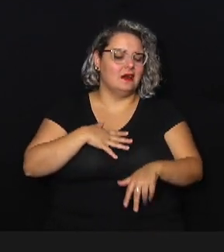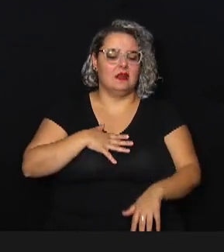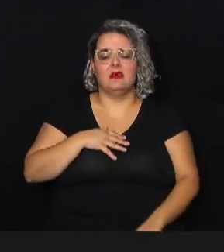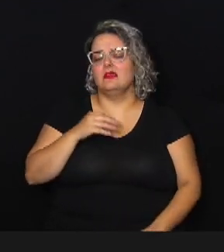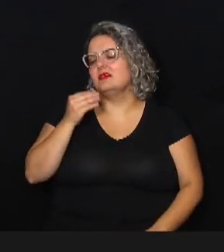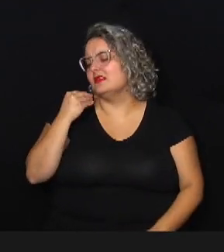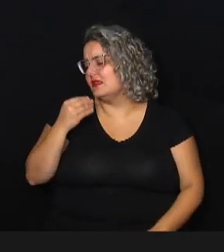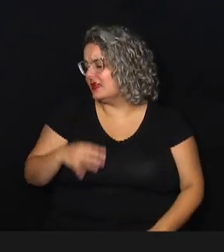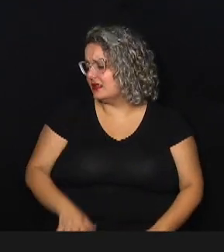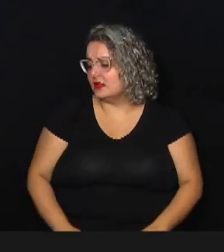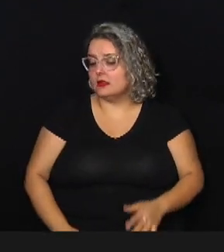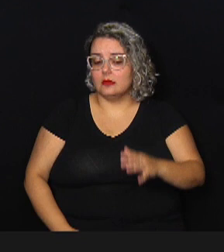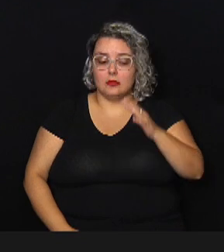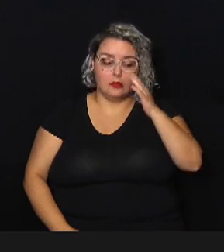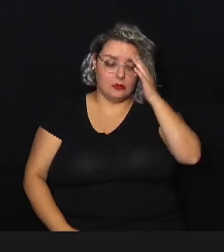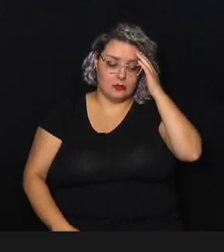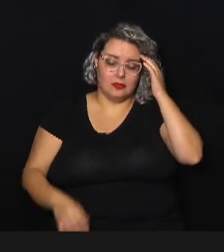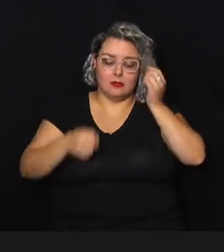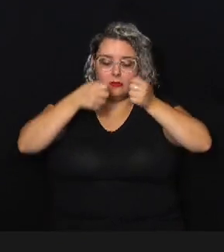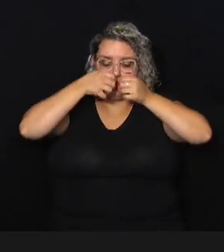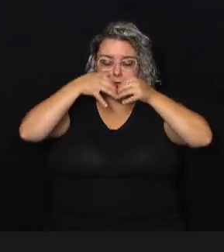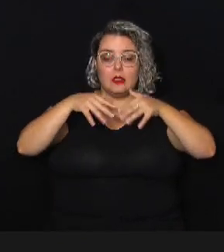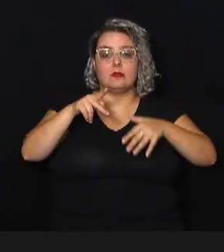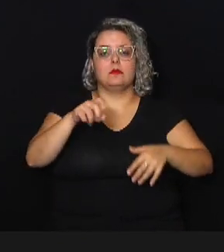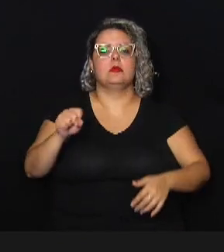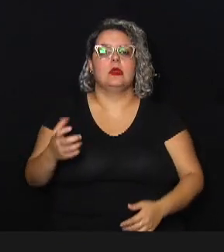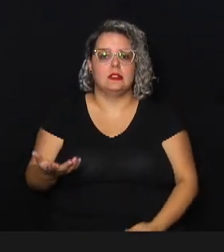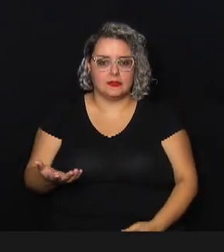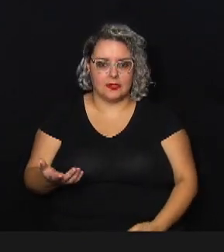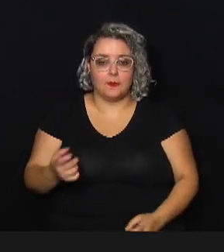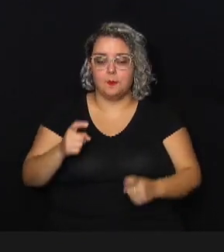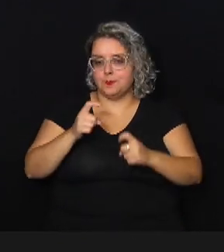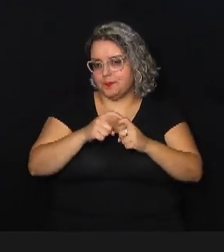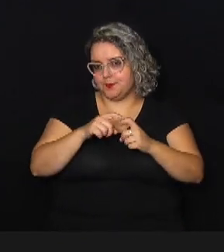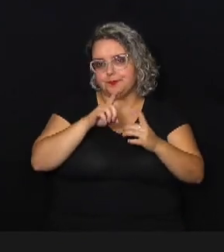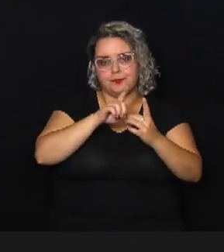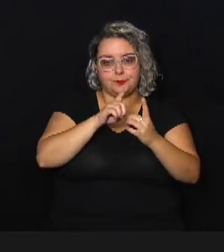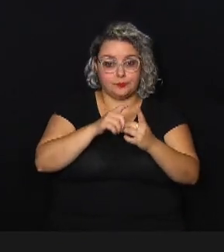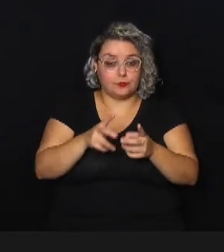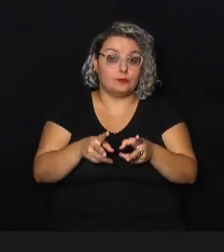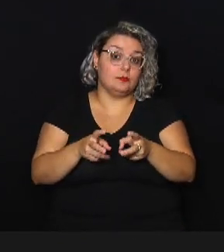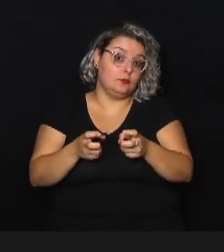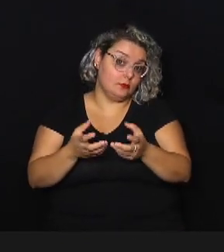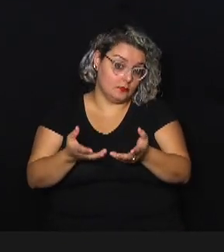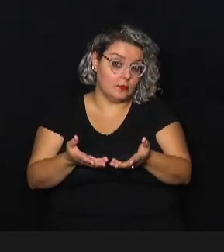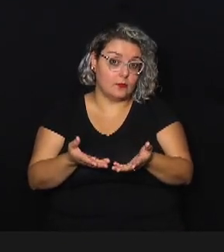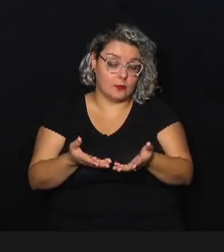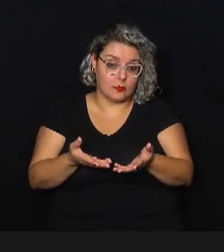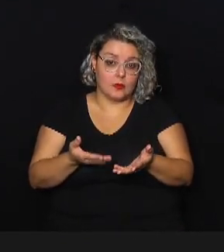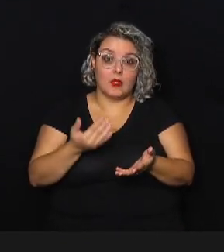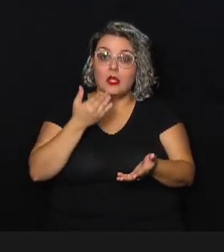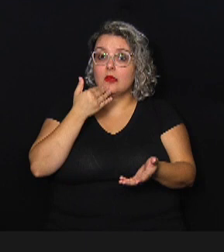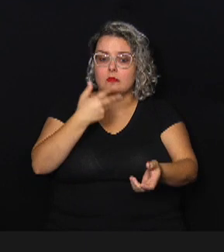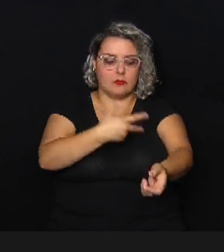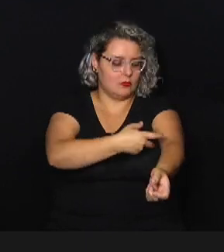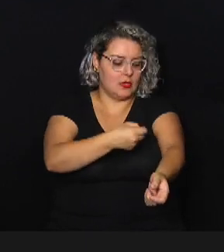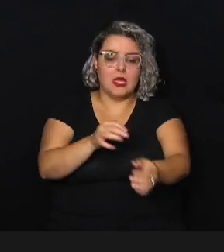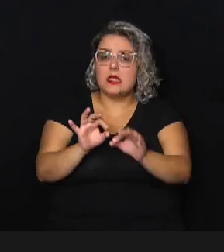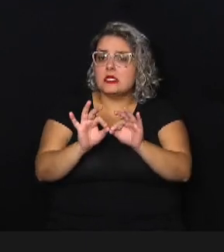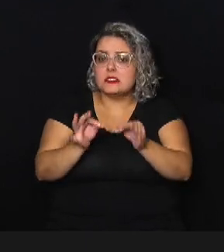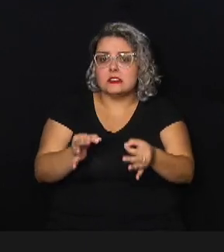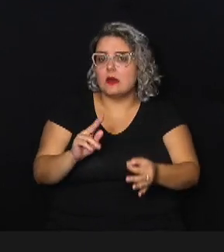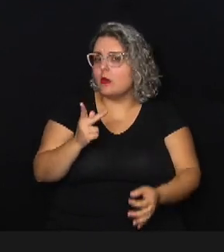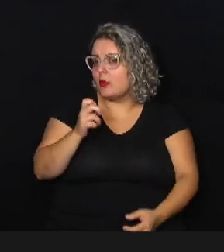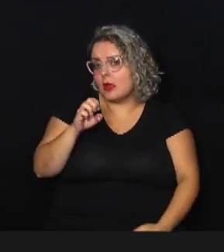fraqueza, começa a ter algum sangramento e vai no pronto-socorro. O médico atende, percebe isso, e pede um exame de sangue simples, que é um